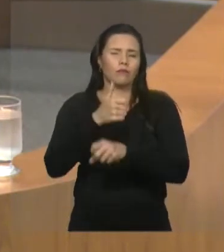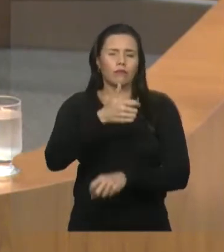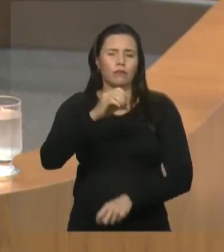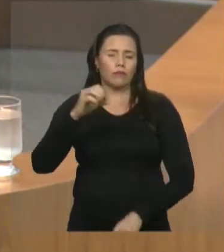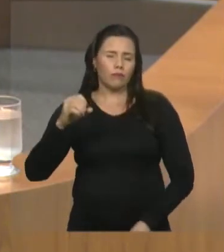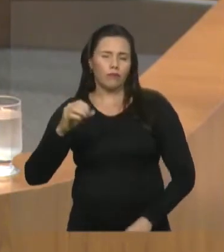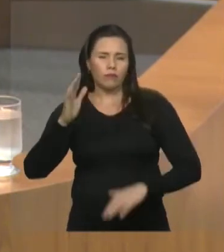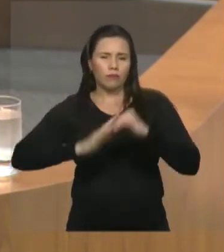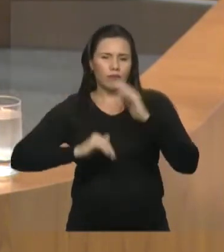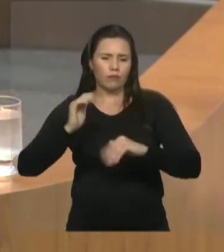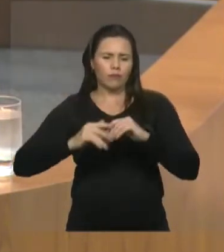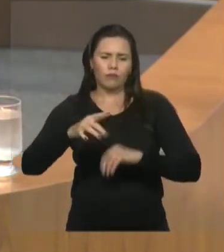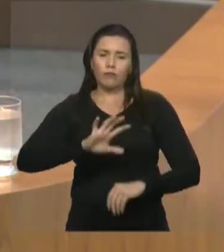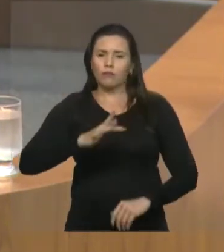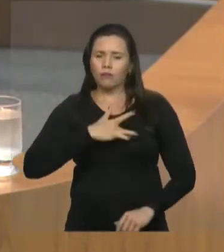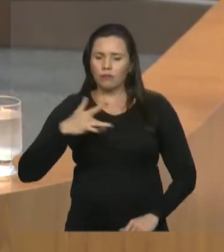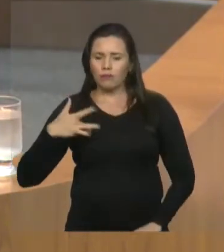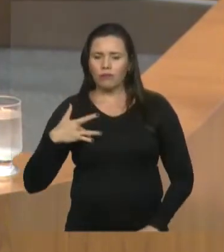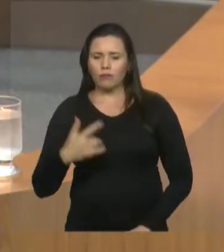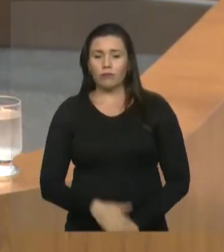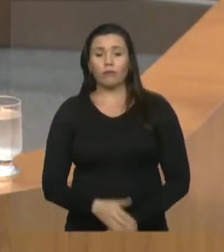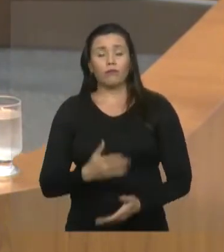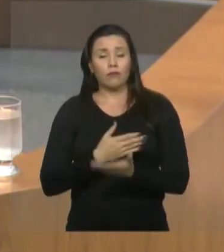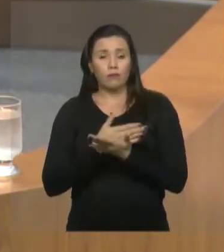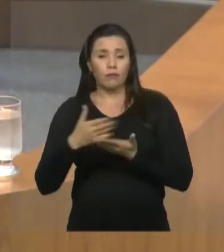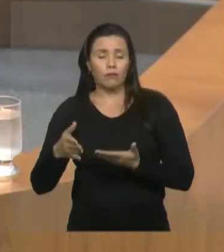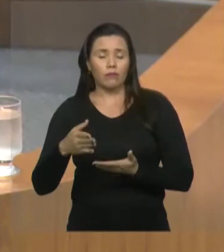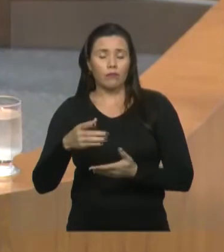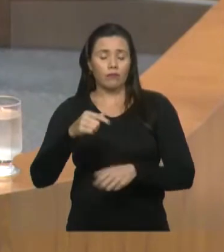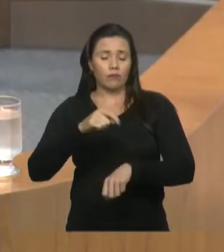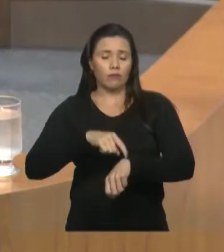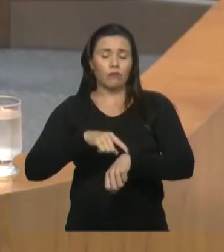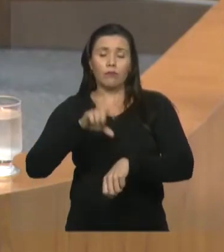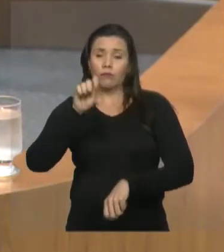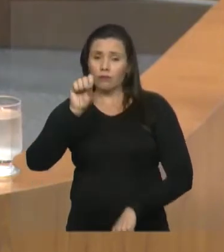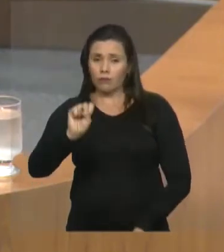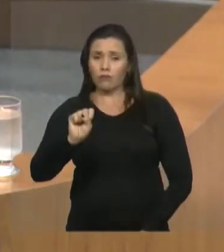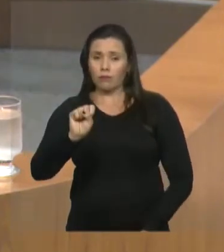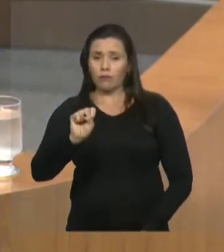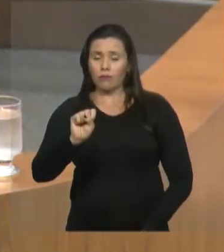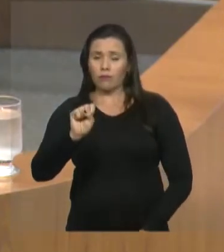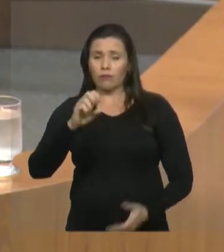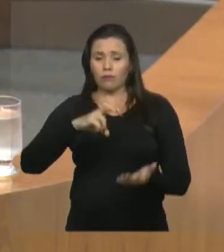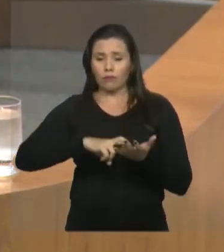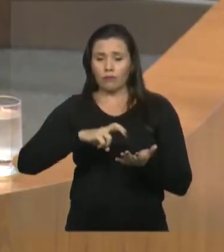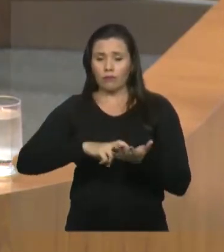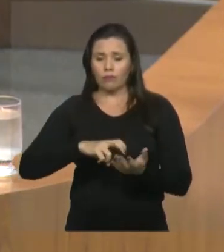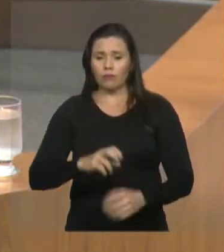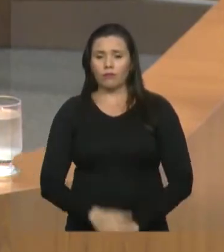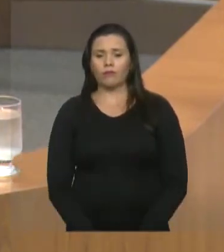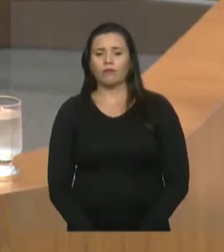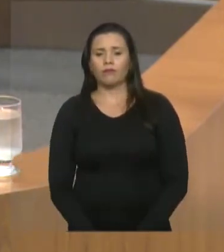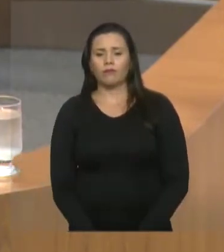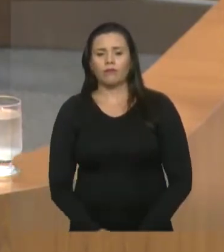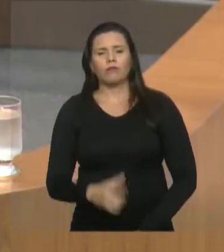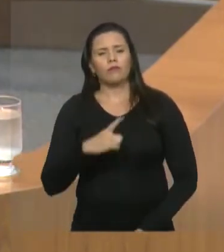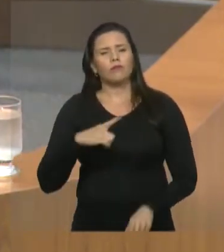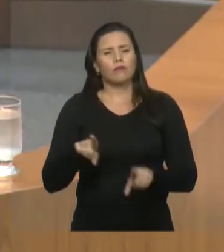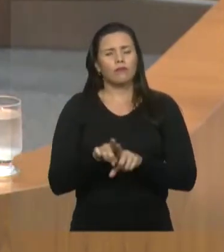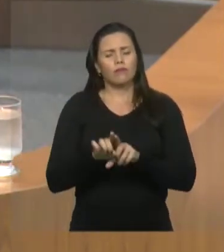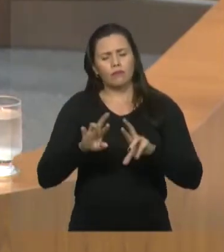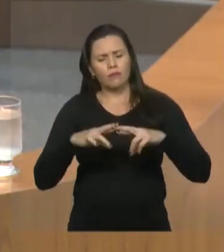horas da manhã e vamos, além de ter atendimento de saúde mental, nós vamos ter lá rodas de conversa